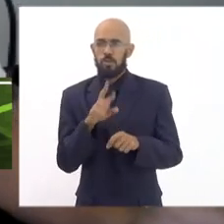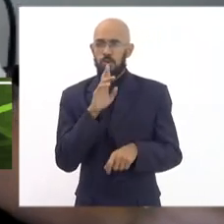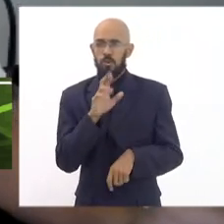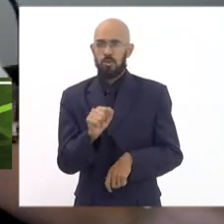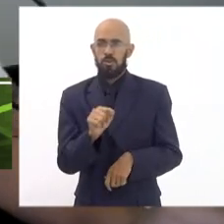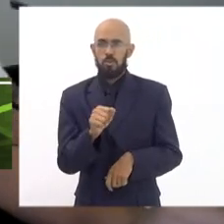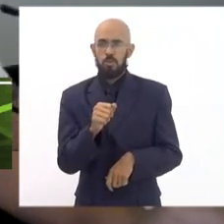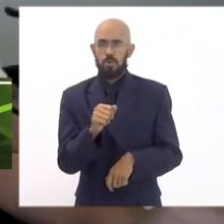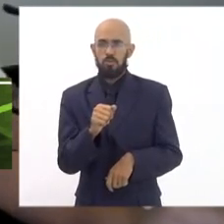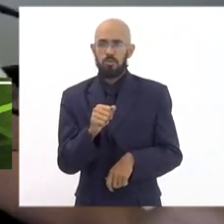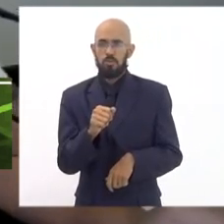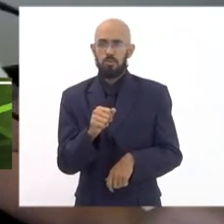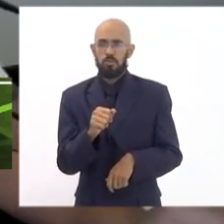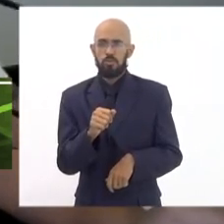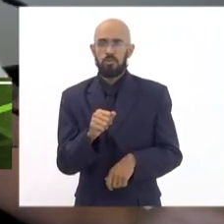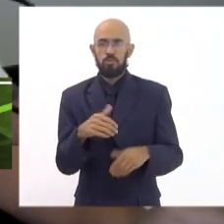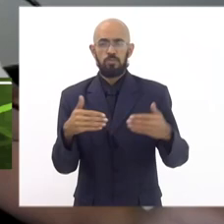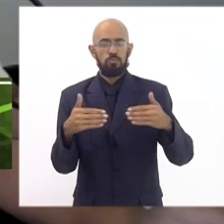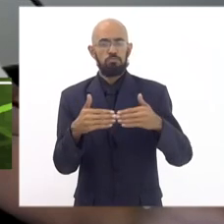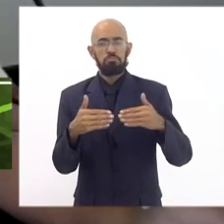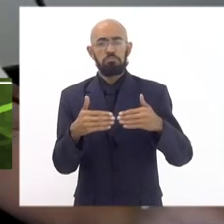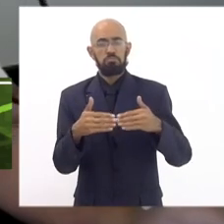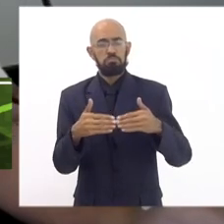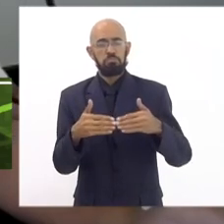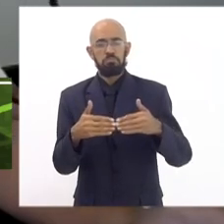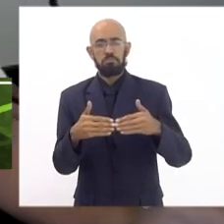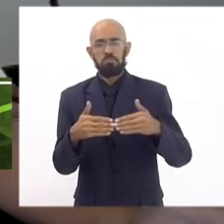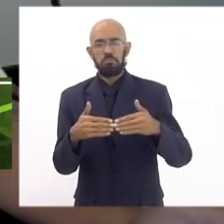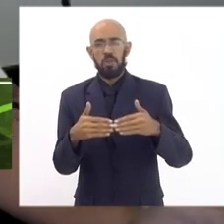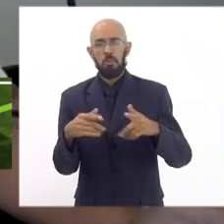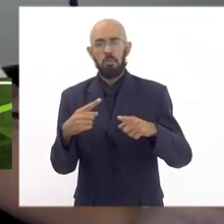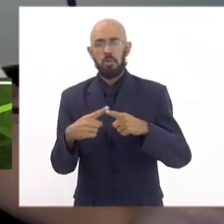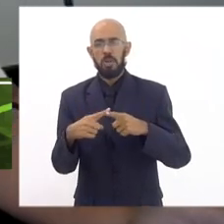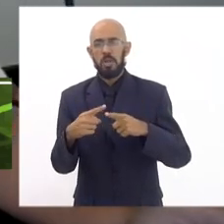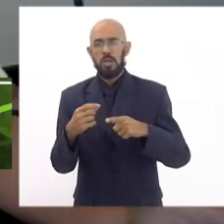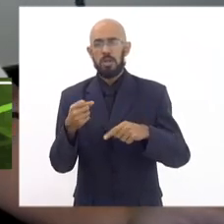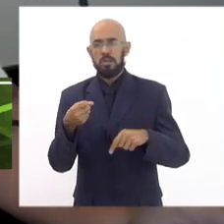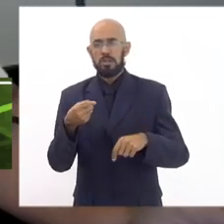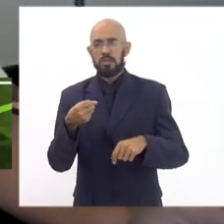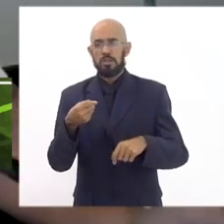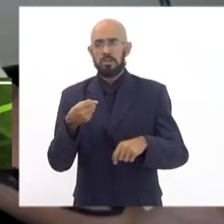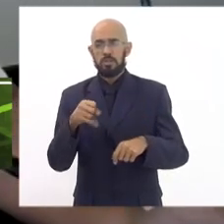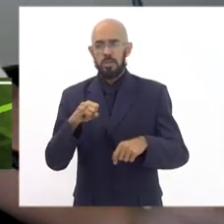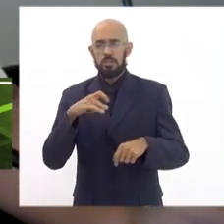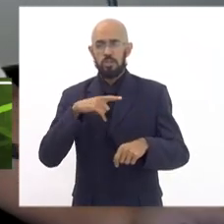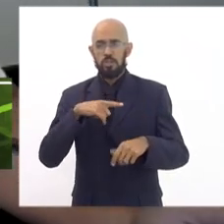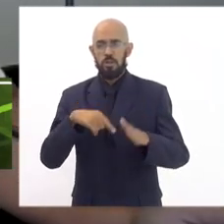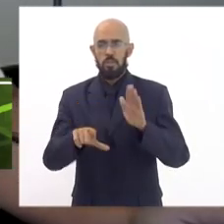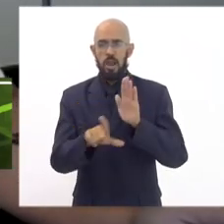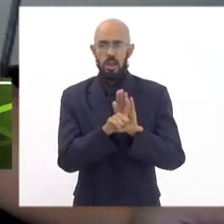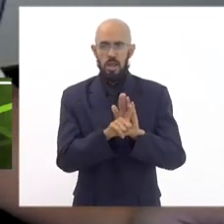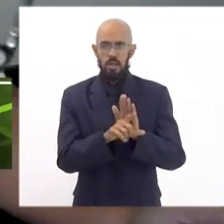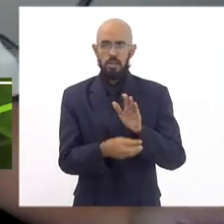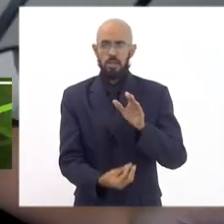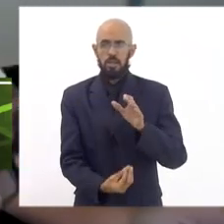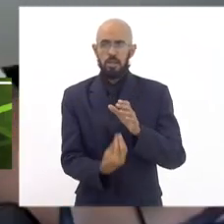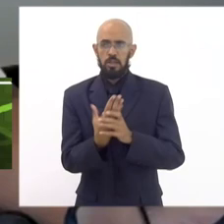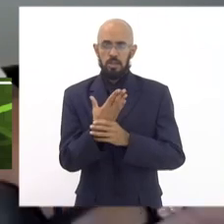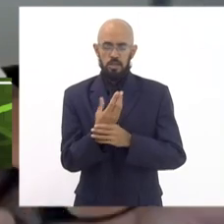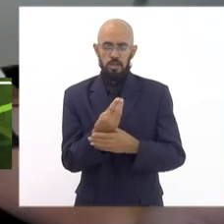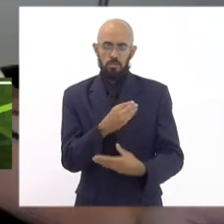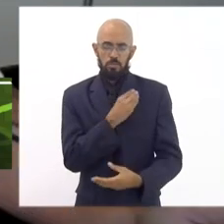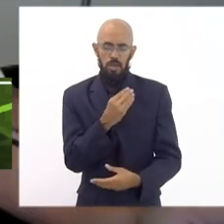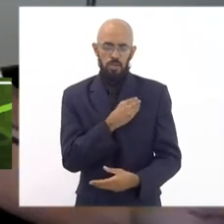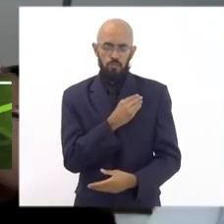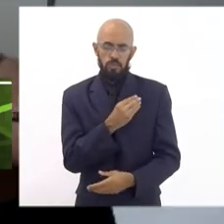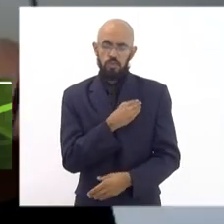Amorim faz todo sentido. Porque se a gente tem uma lei que institui algum tipo de